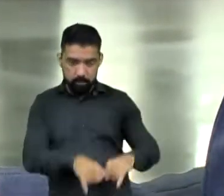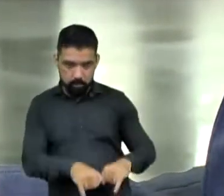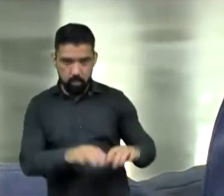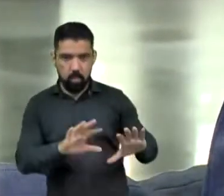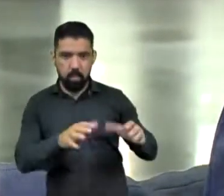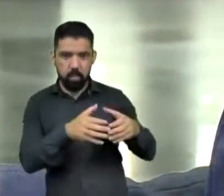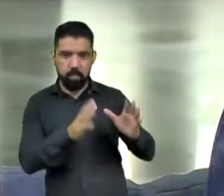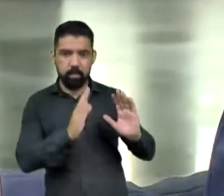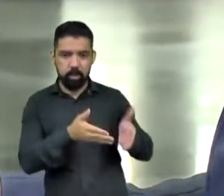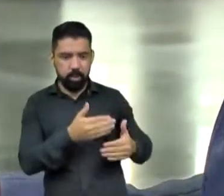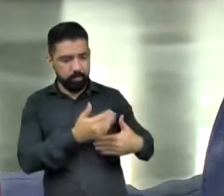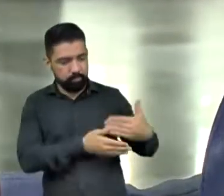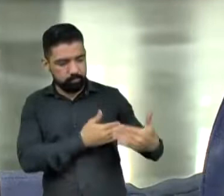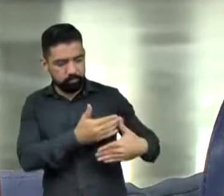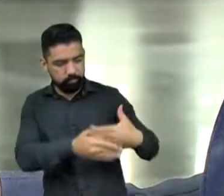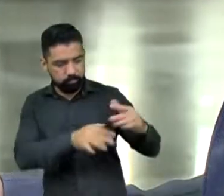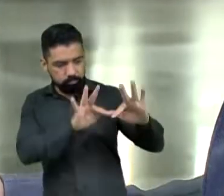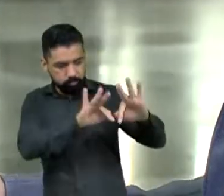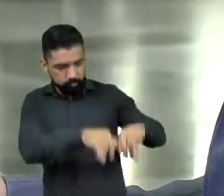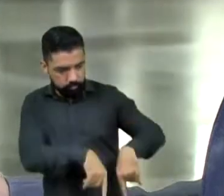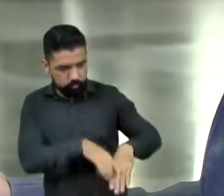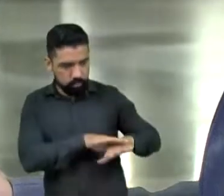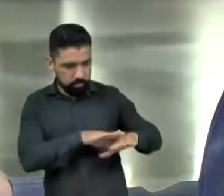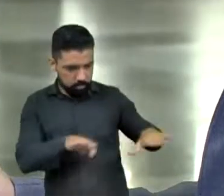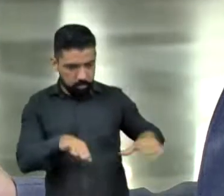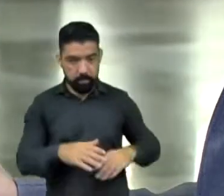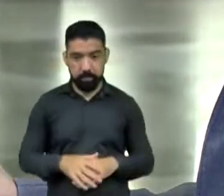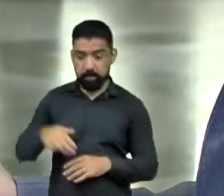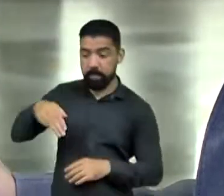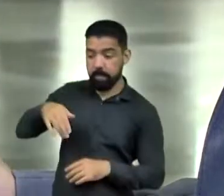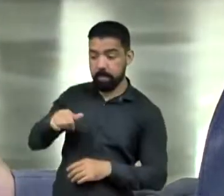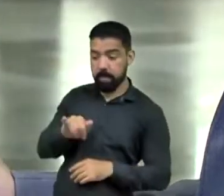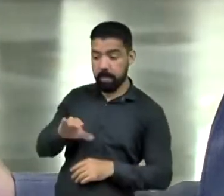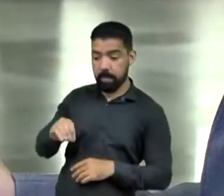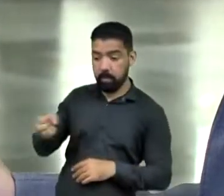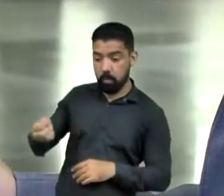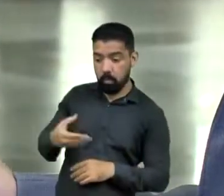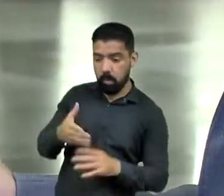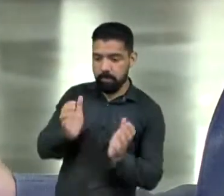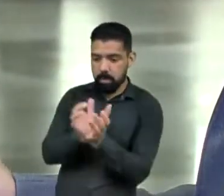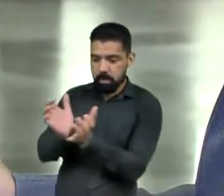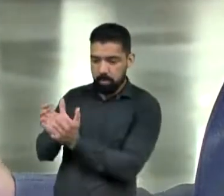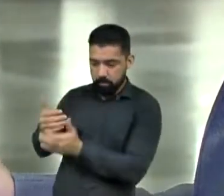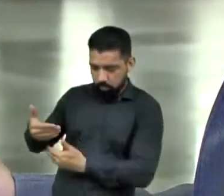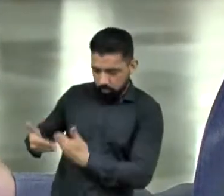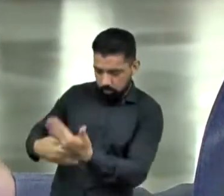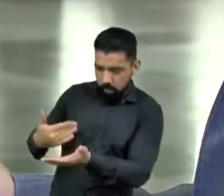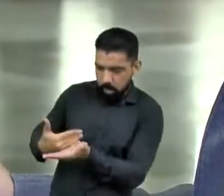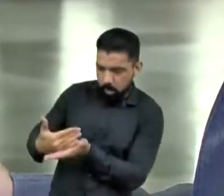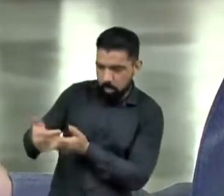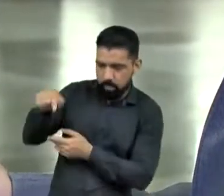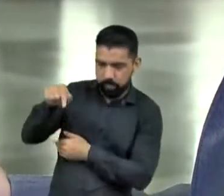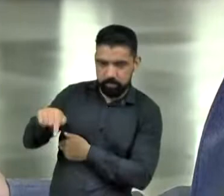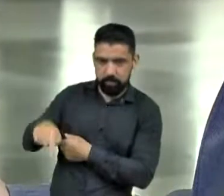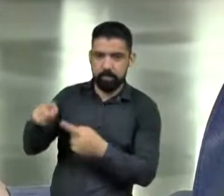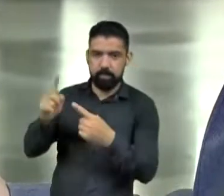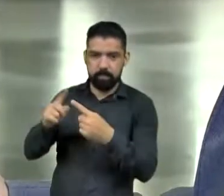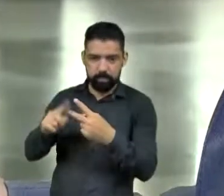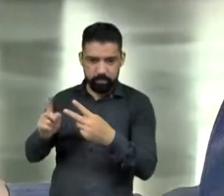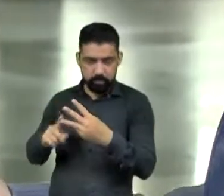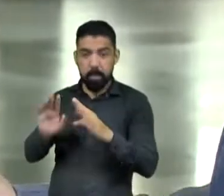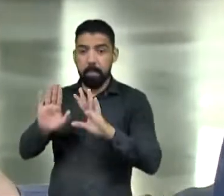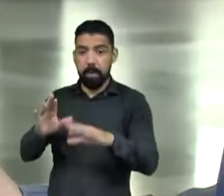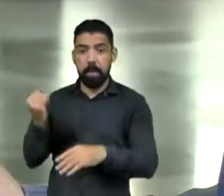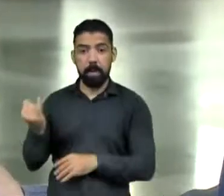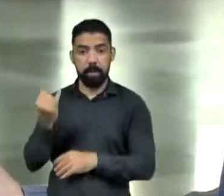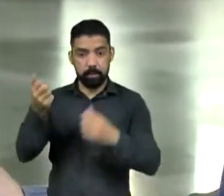em andamento e no final de maio iniciaremos as novas turmas das três linhas do programa. Mas é importante que se diga